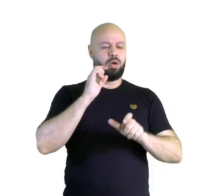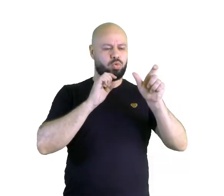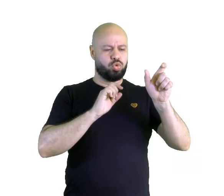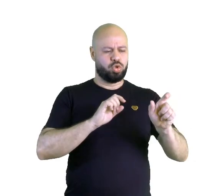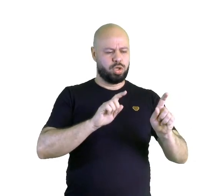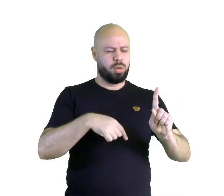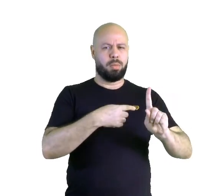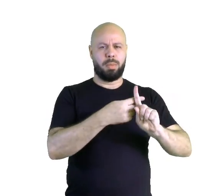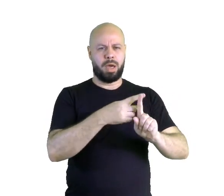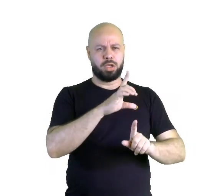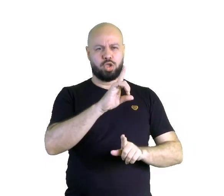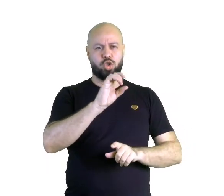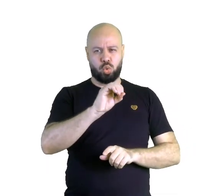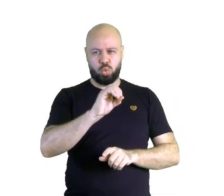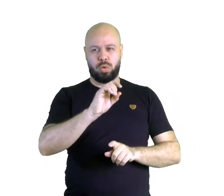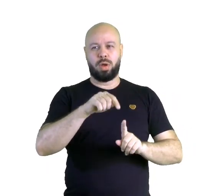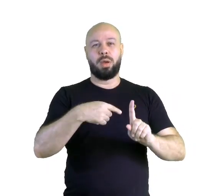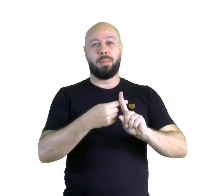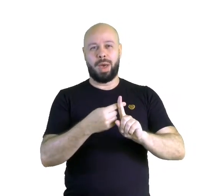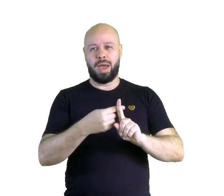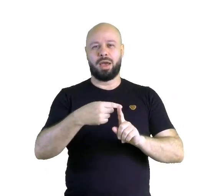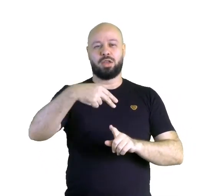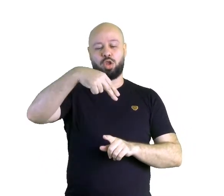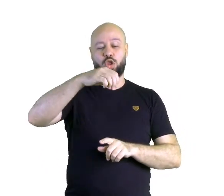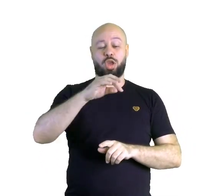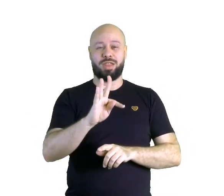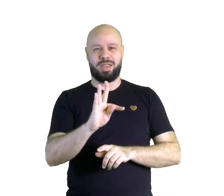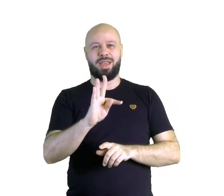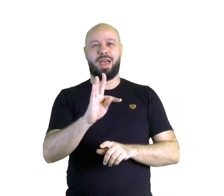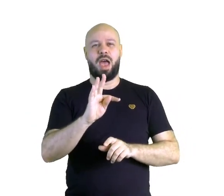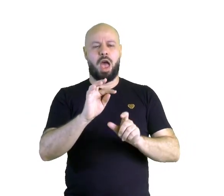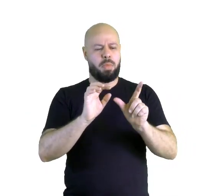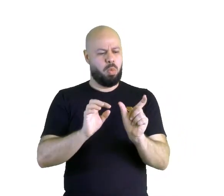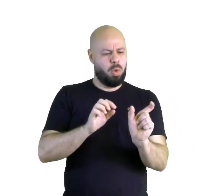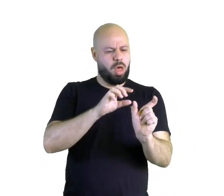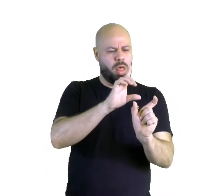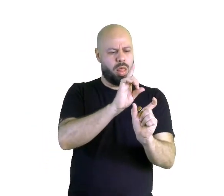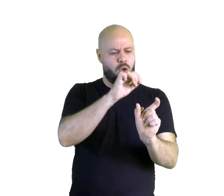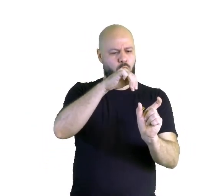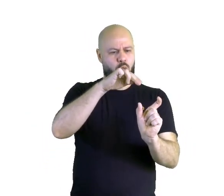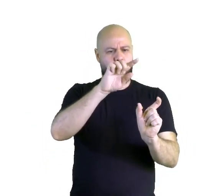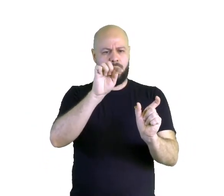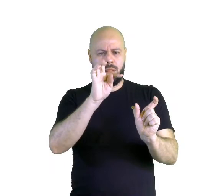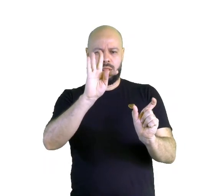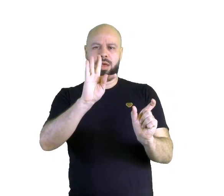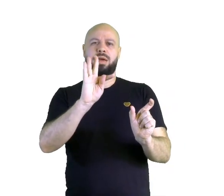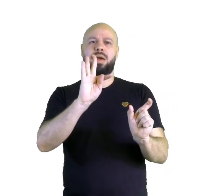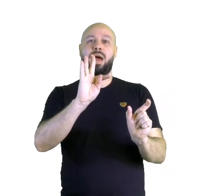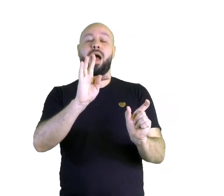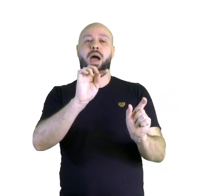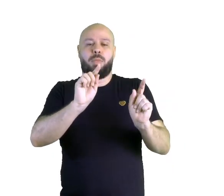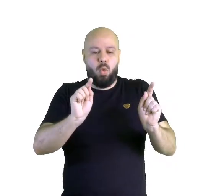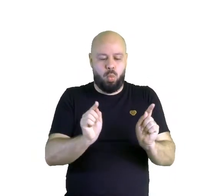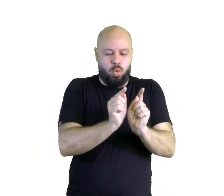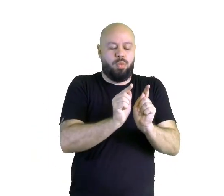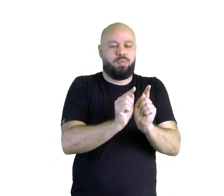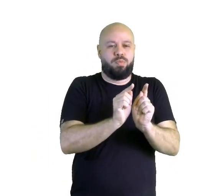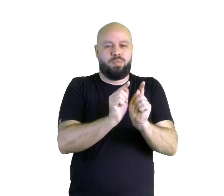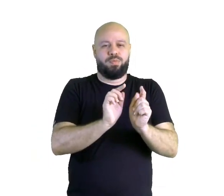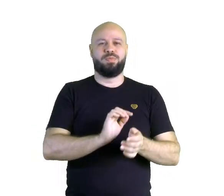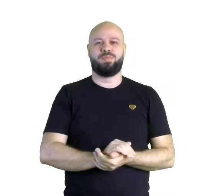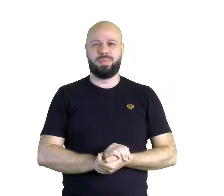mais o not. Nesse caso aí, o don't é porque é a forma contraída do com o not. Então, é muito